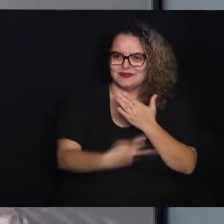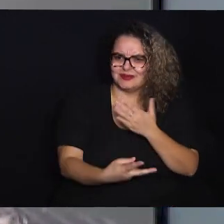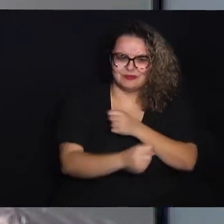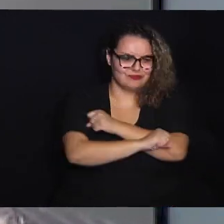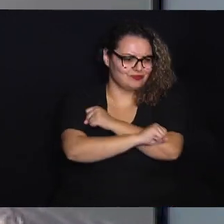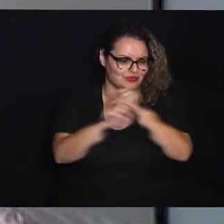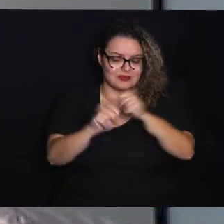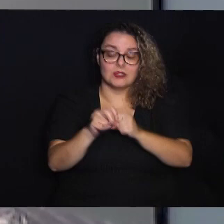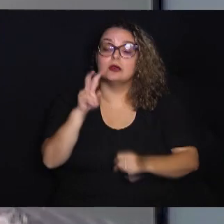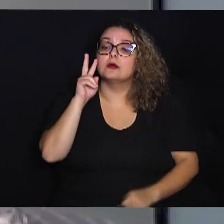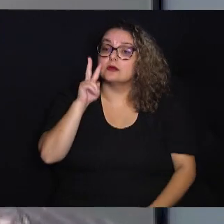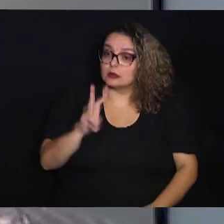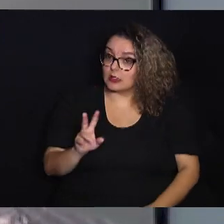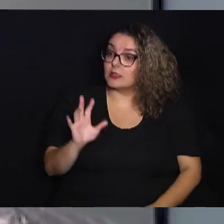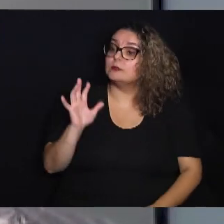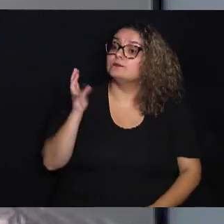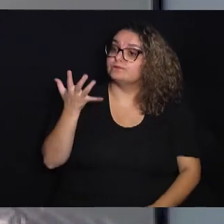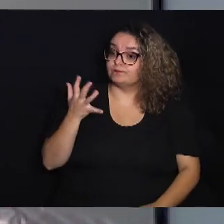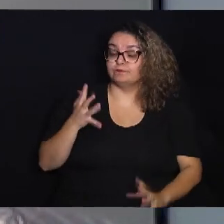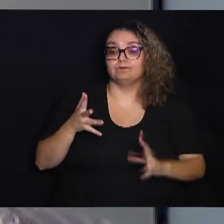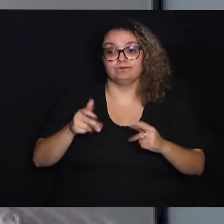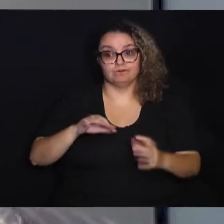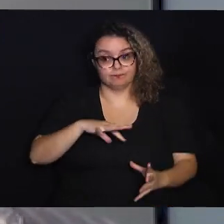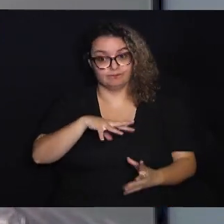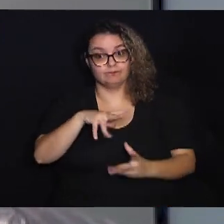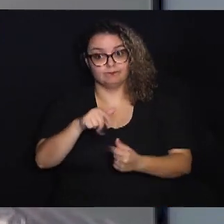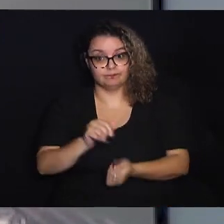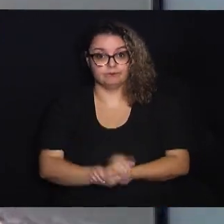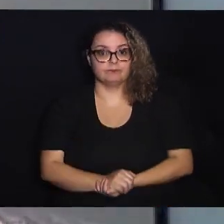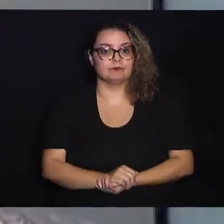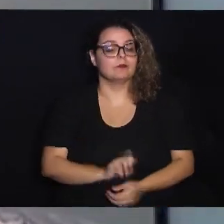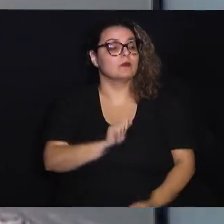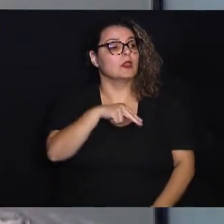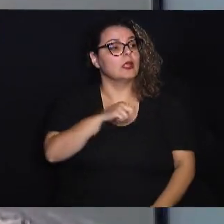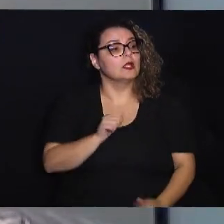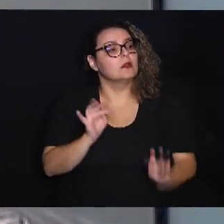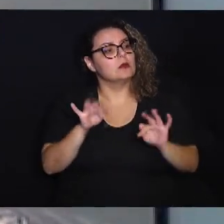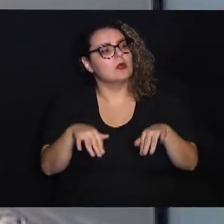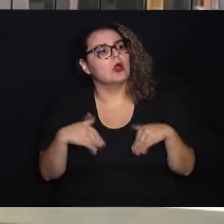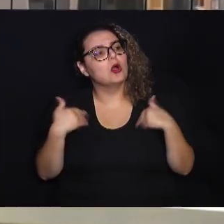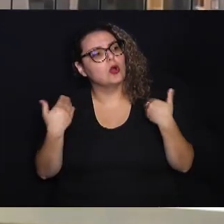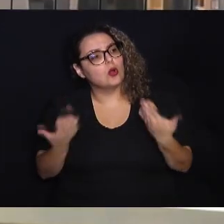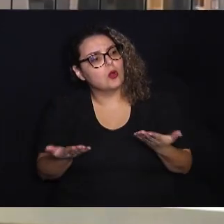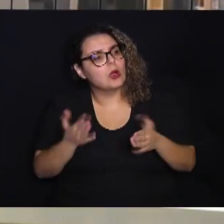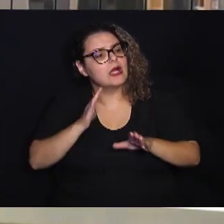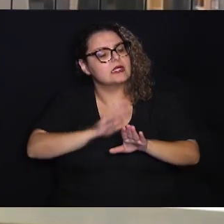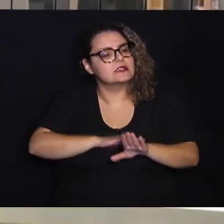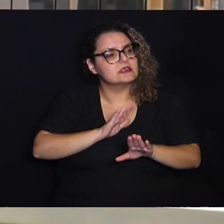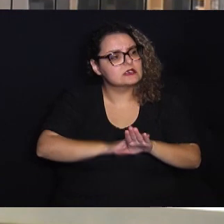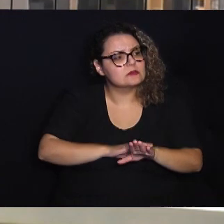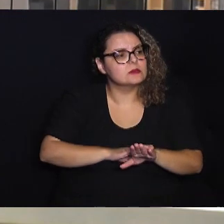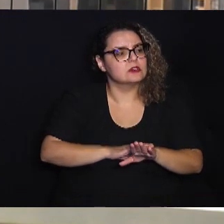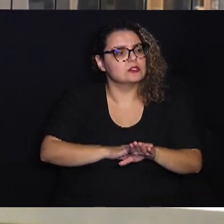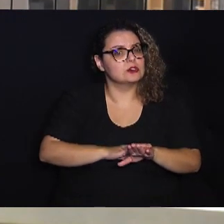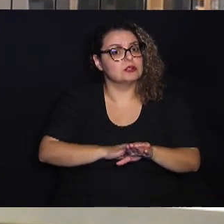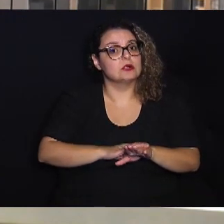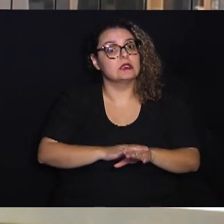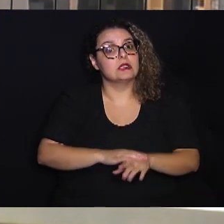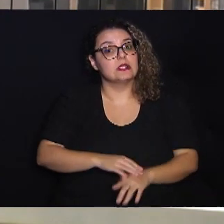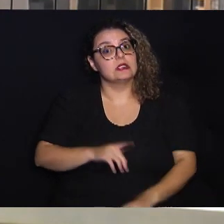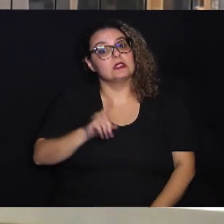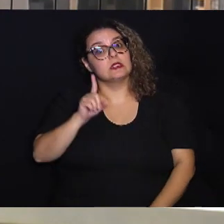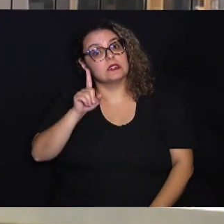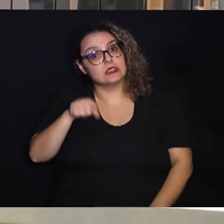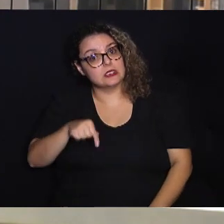esses eventos extremos, que é o que a gente está vendo acontecer no mundo inteiro de uma. Ana, para a gente encerrar, quais seriam as medidas, as ações